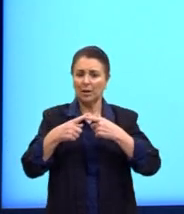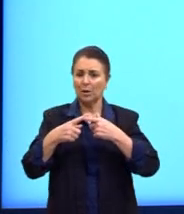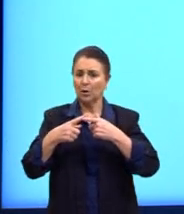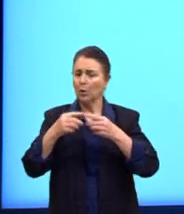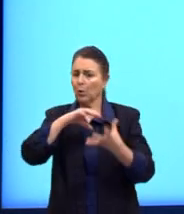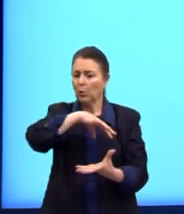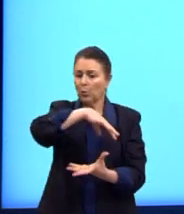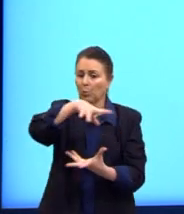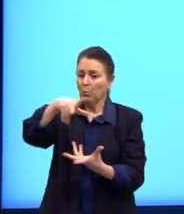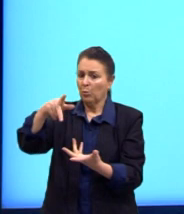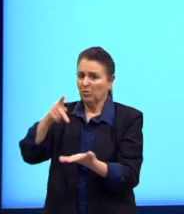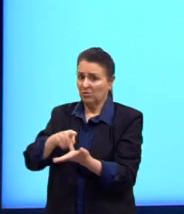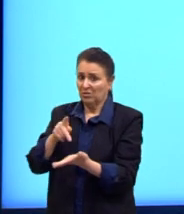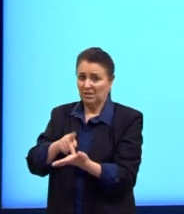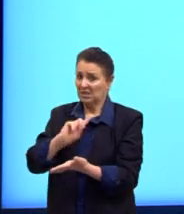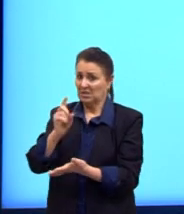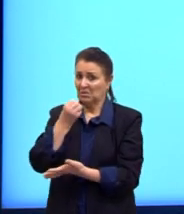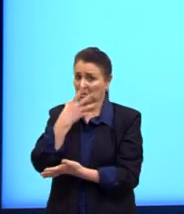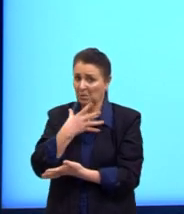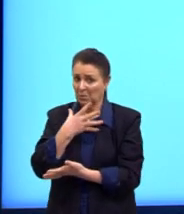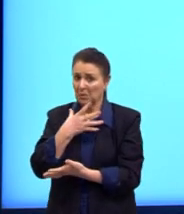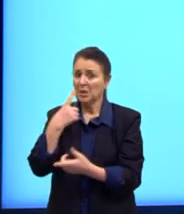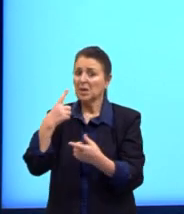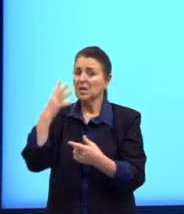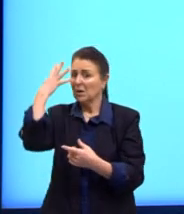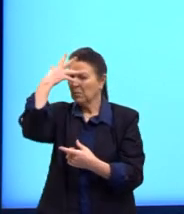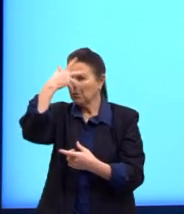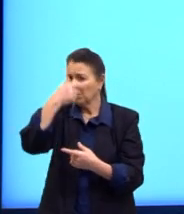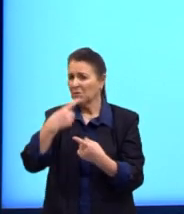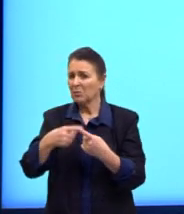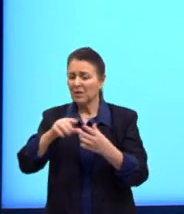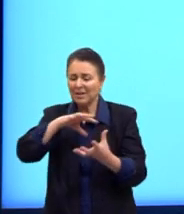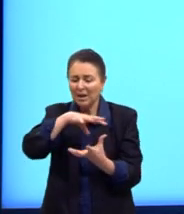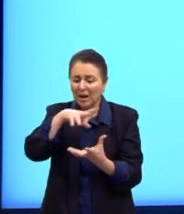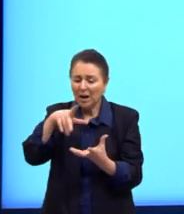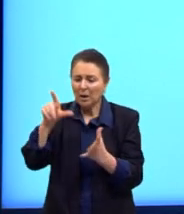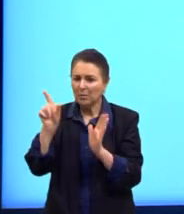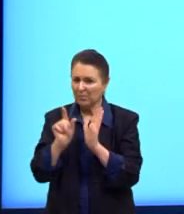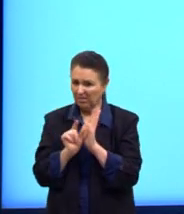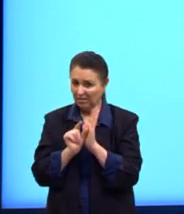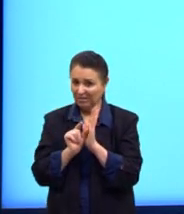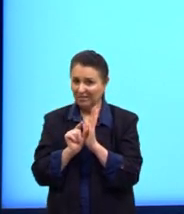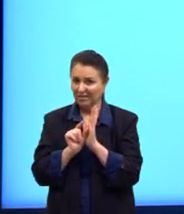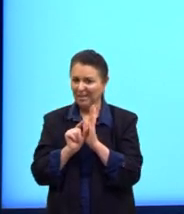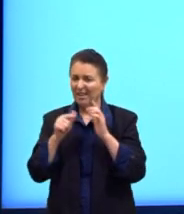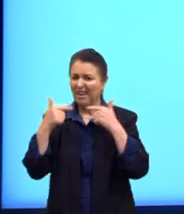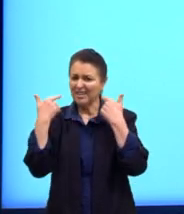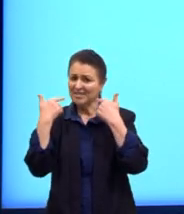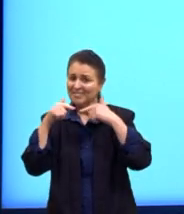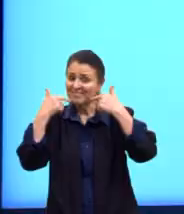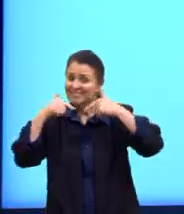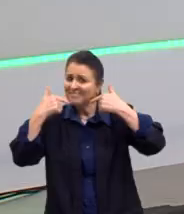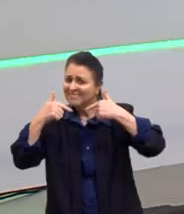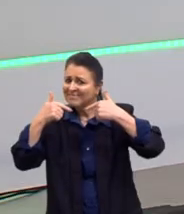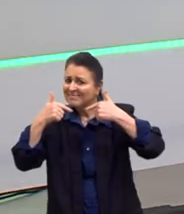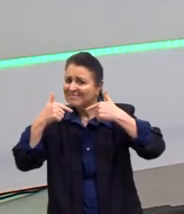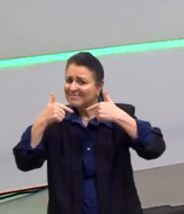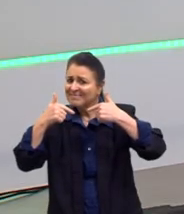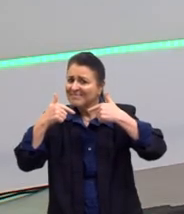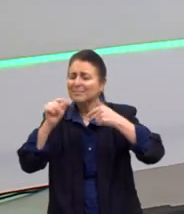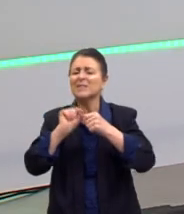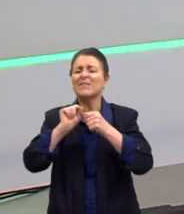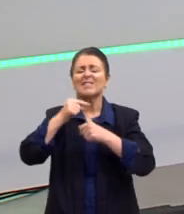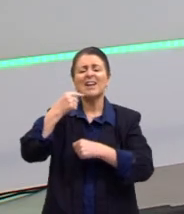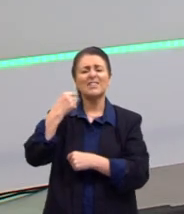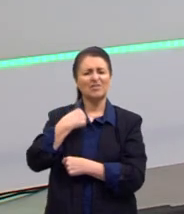é um desastre e que ele só é bonito Porque é um modelo reduzido é engraçado mas nos faz refletir aí sobre